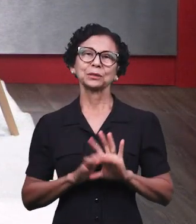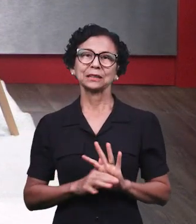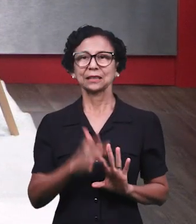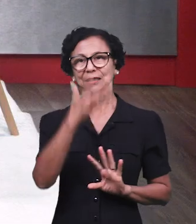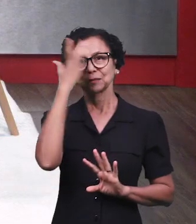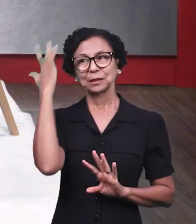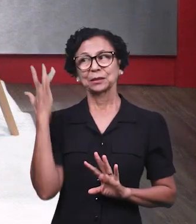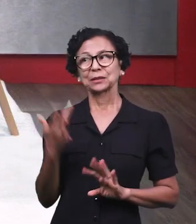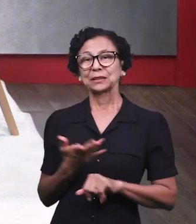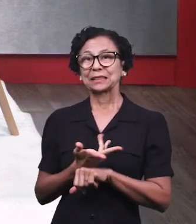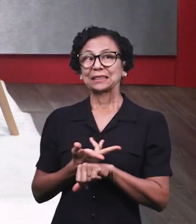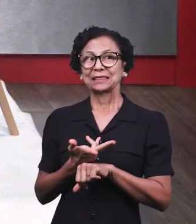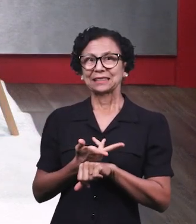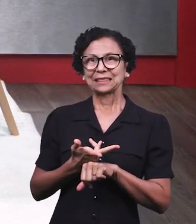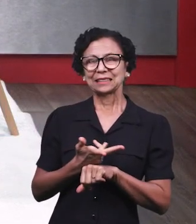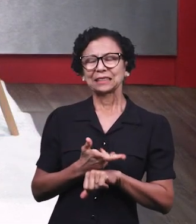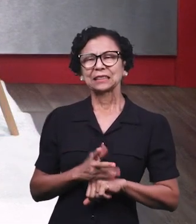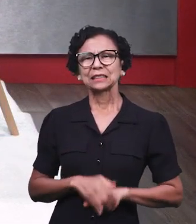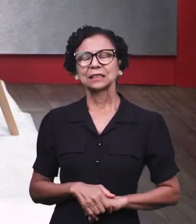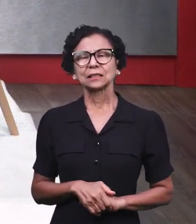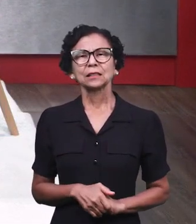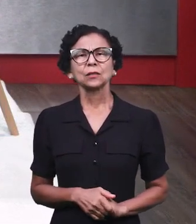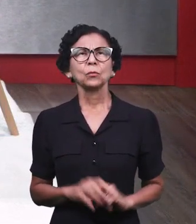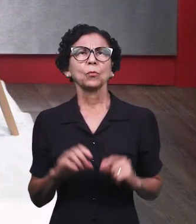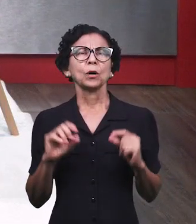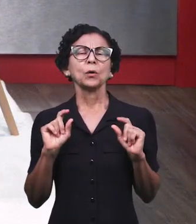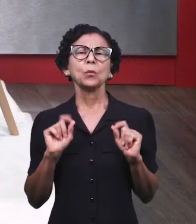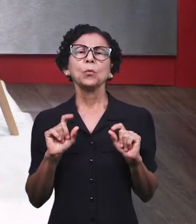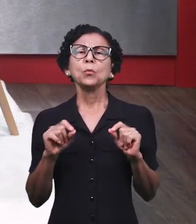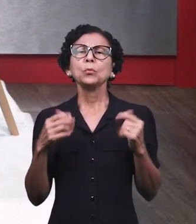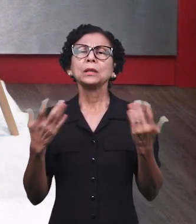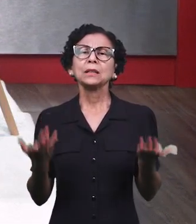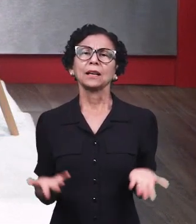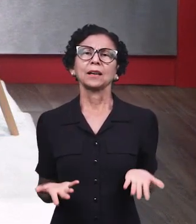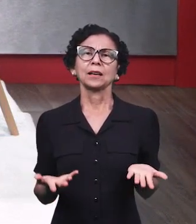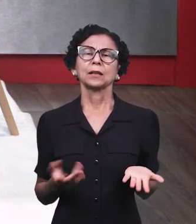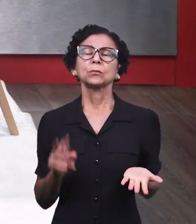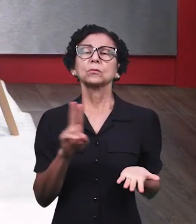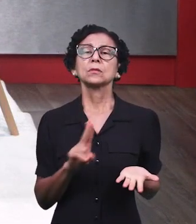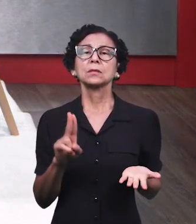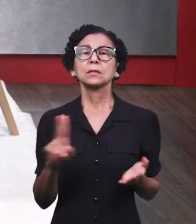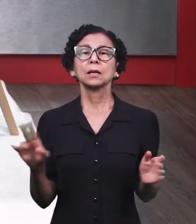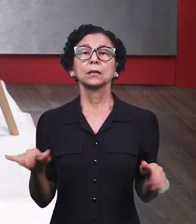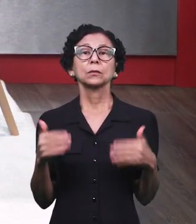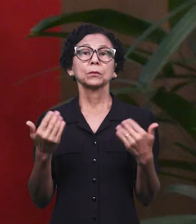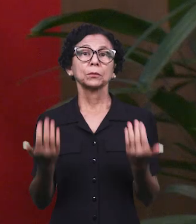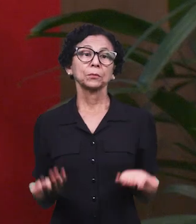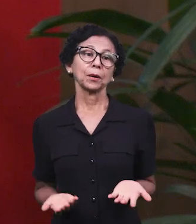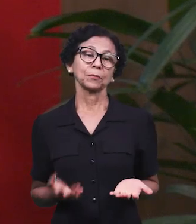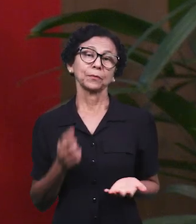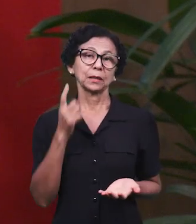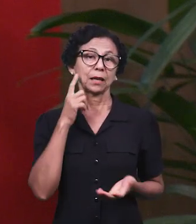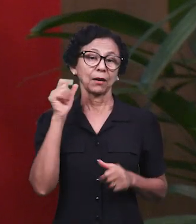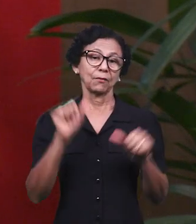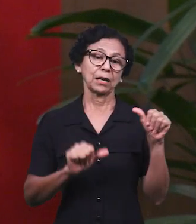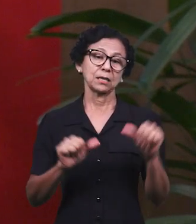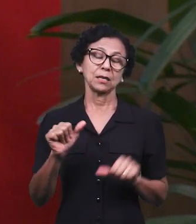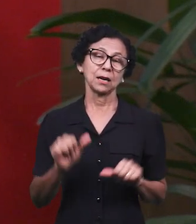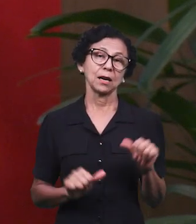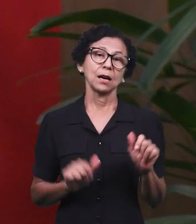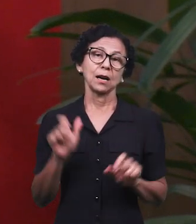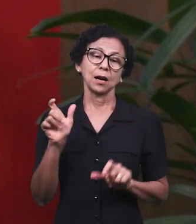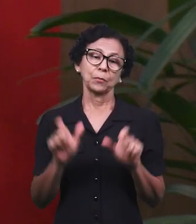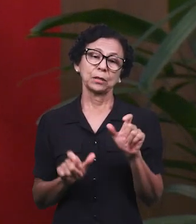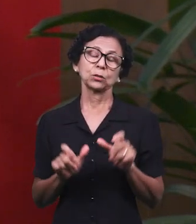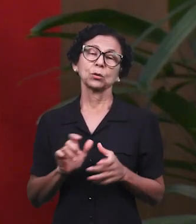muitas né? pessoas procuram. O que vai definir quais deles nós vamos usar? A necessidade do paciente. O que